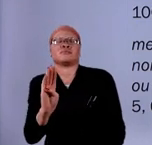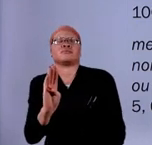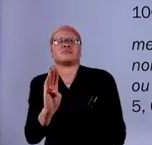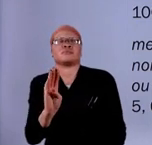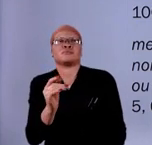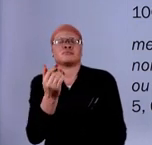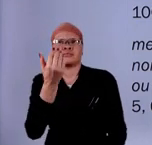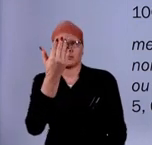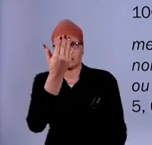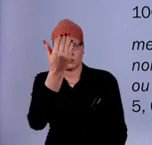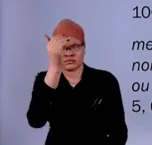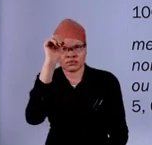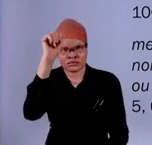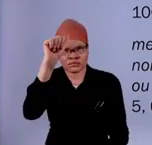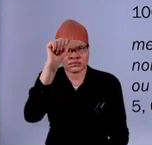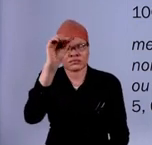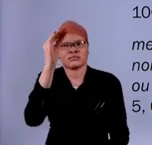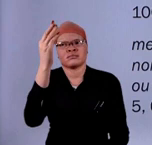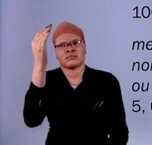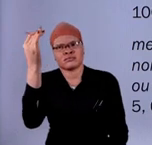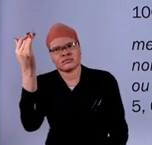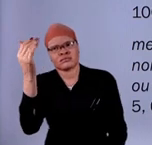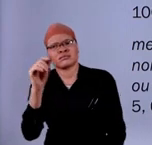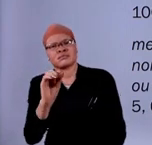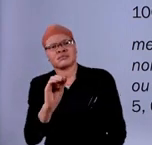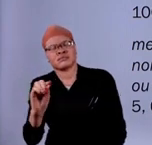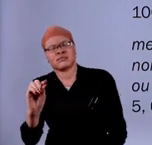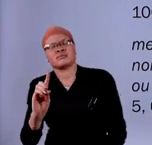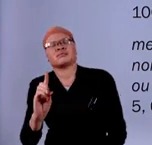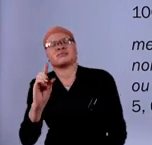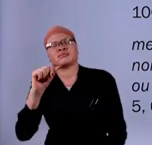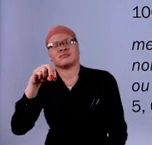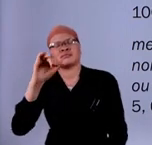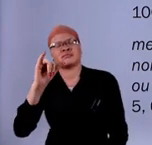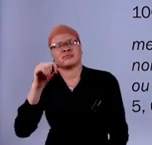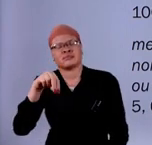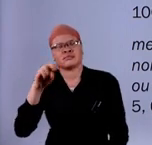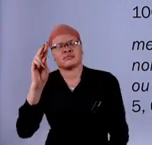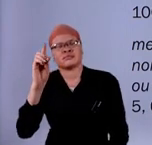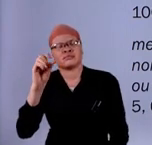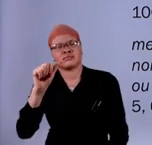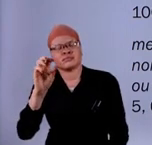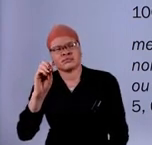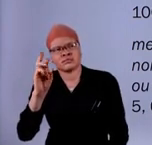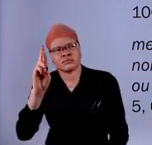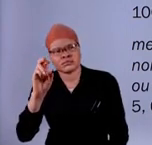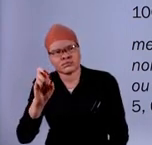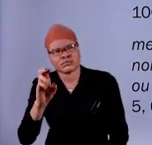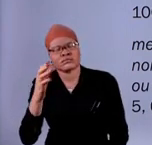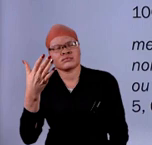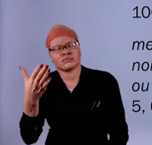é numerador e b e denominador 2 3 4 5 6 7 8 9